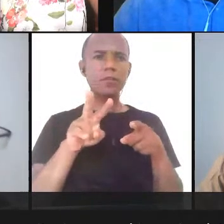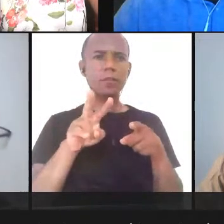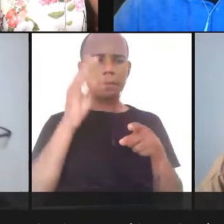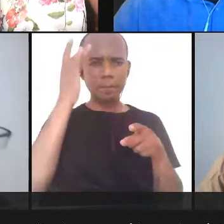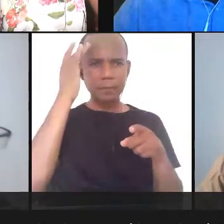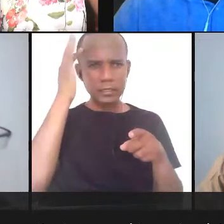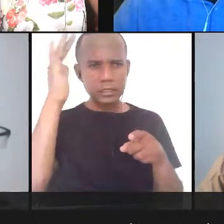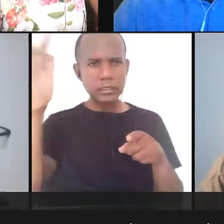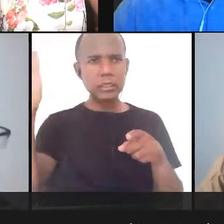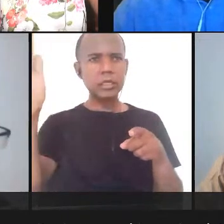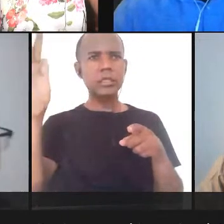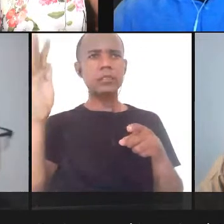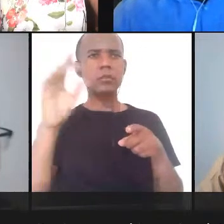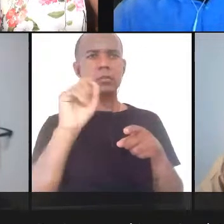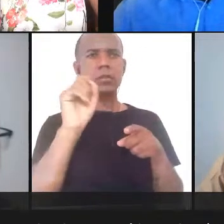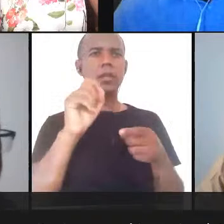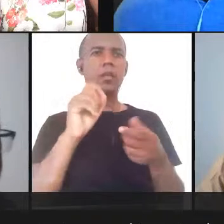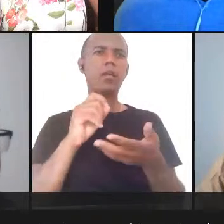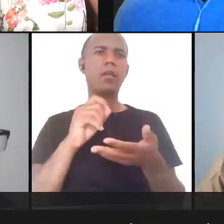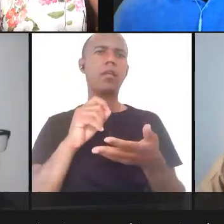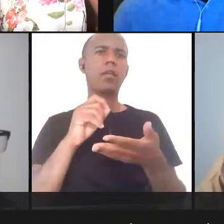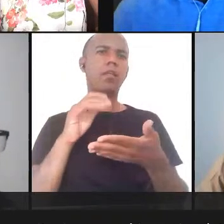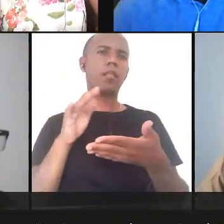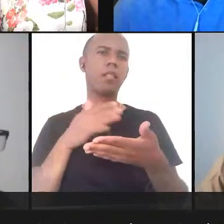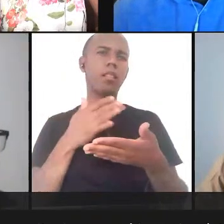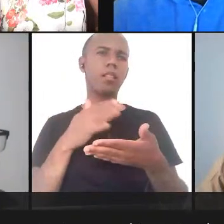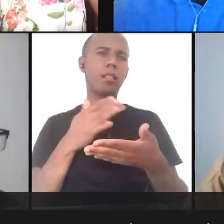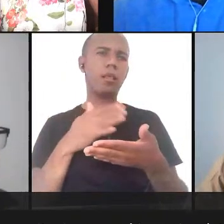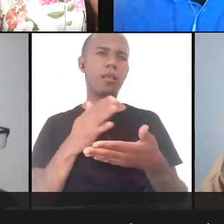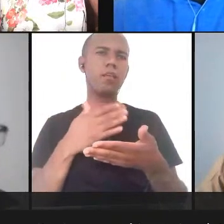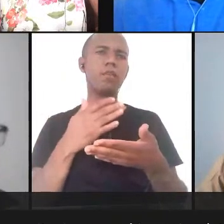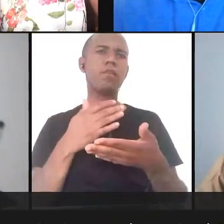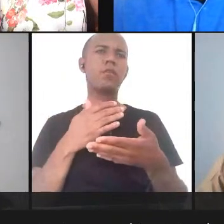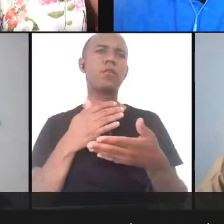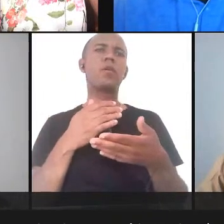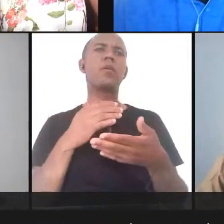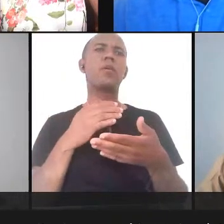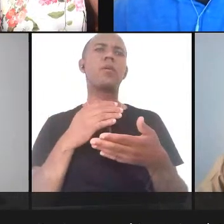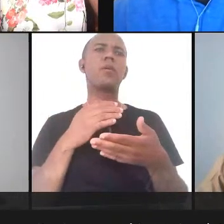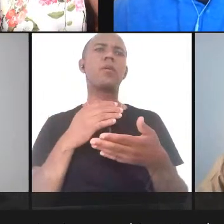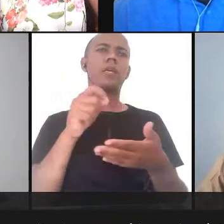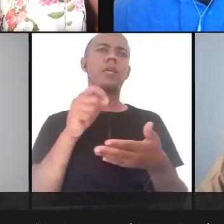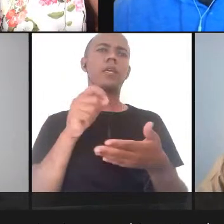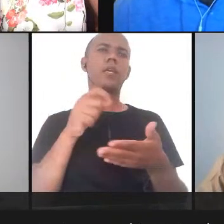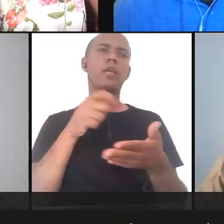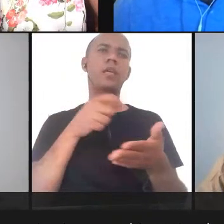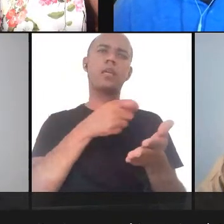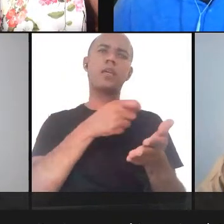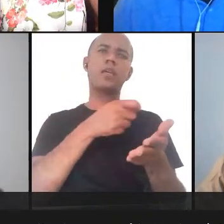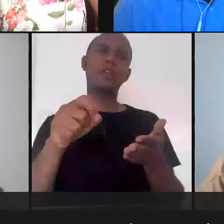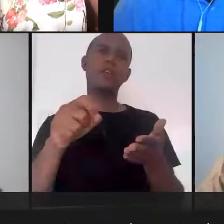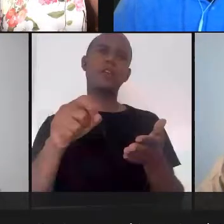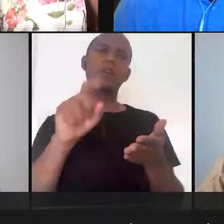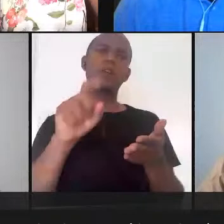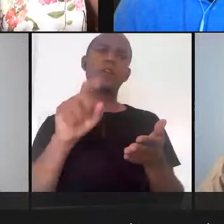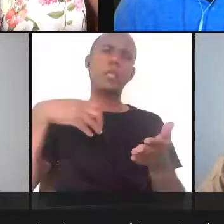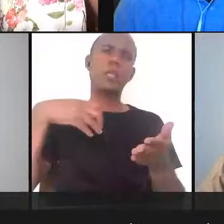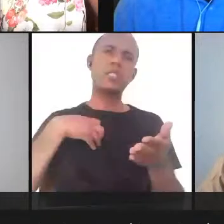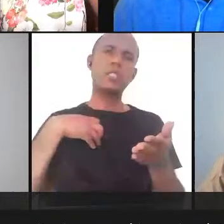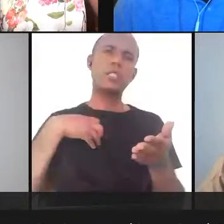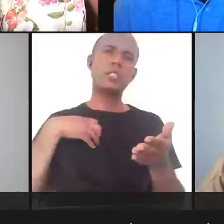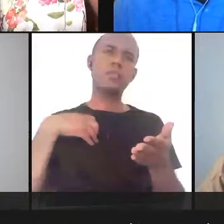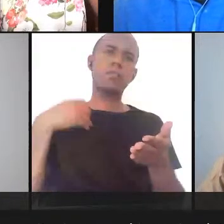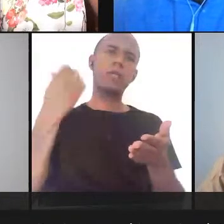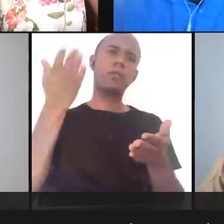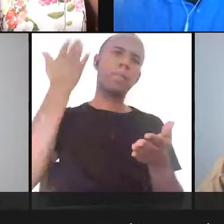escrever, eu faço sempre essa relação, o passado, presente e futuro, baseando nessa